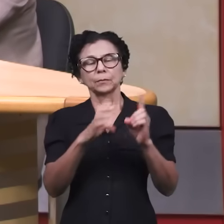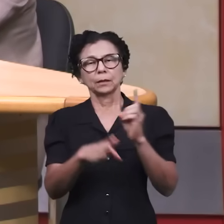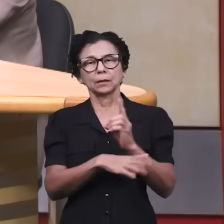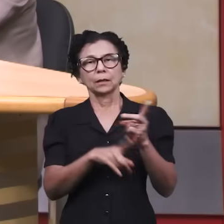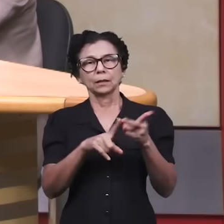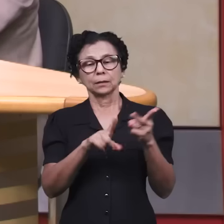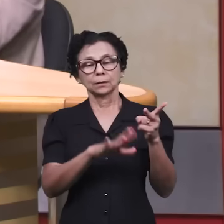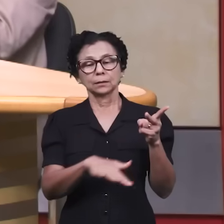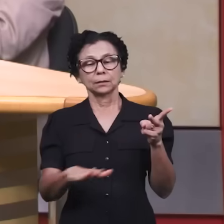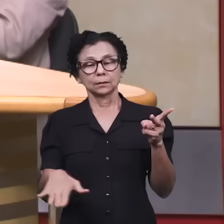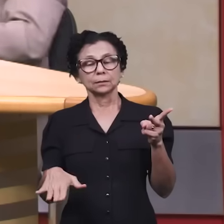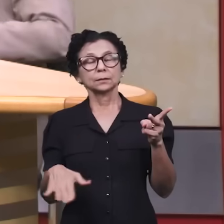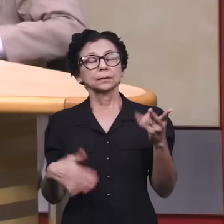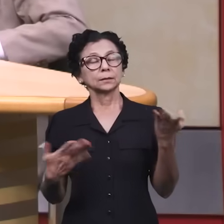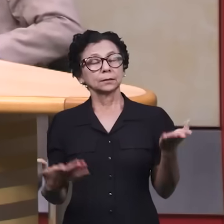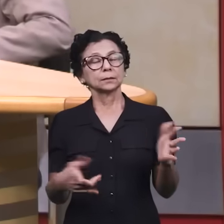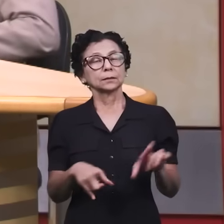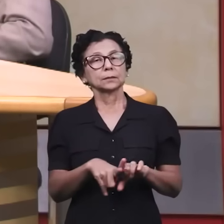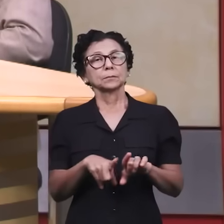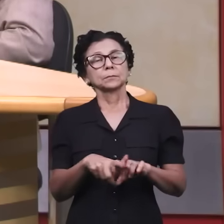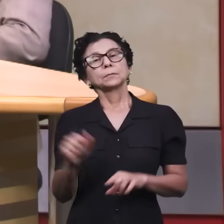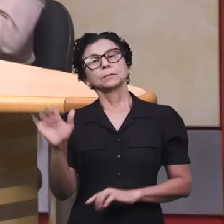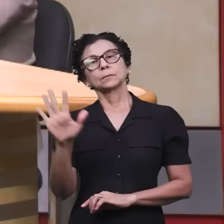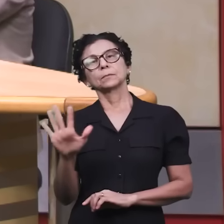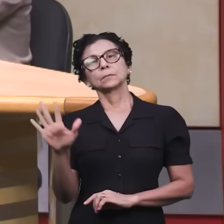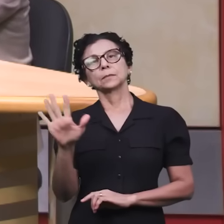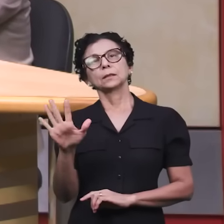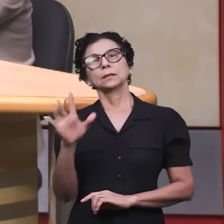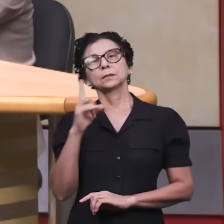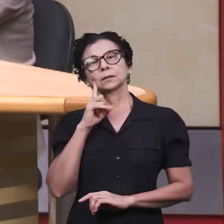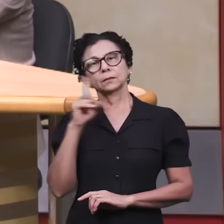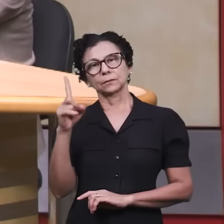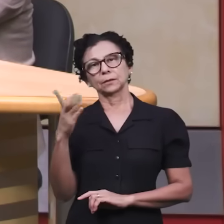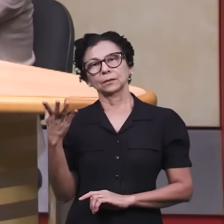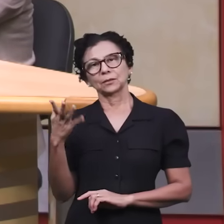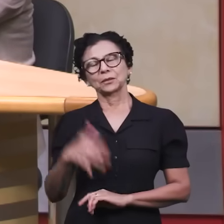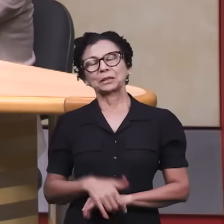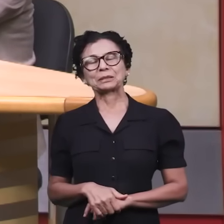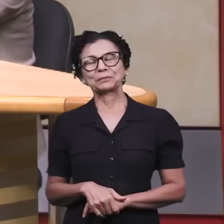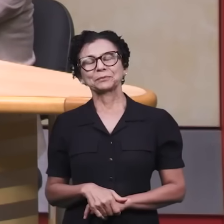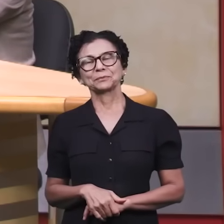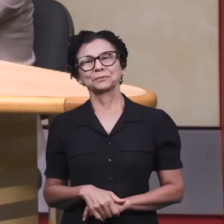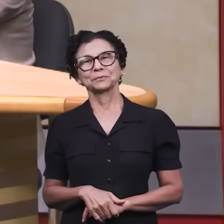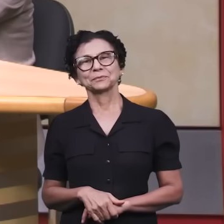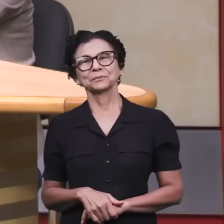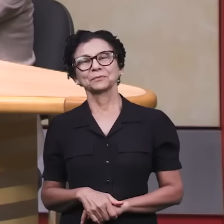em relação às crianças e com um detalhe, a gente também tem imagens que você está vendo aí agora.